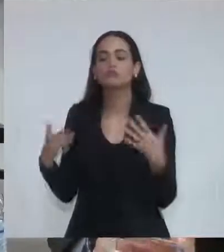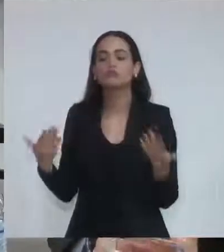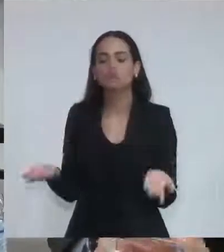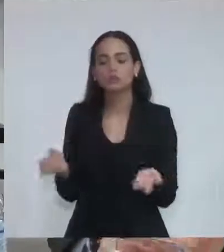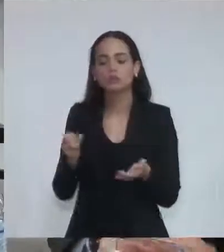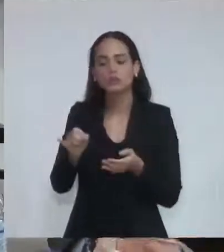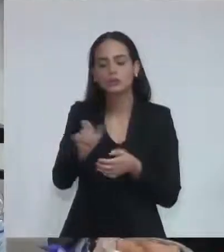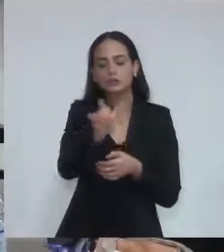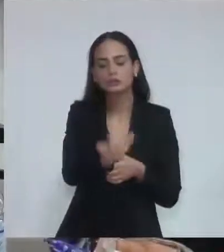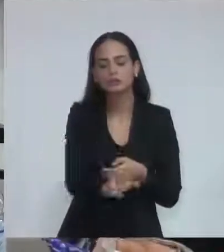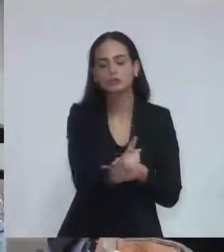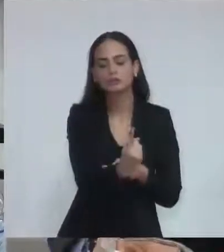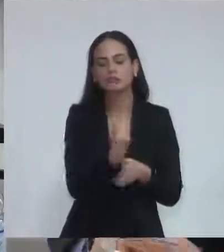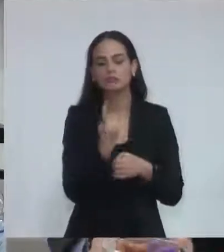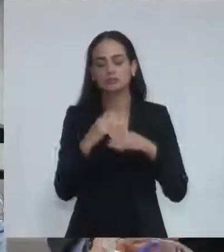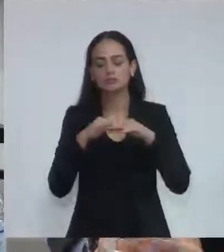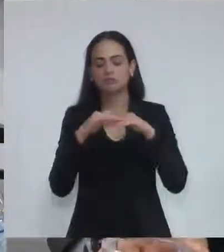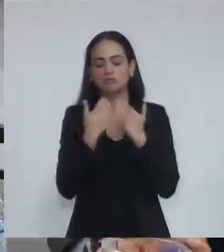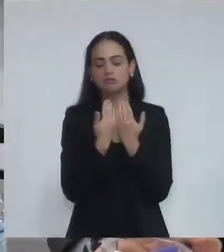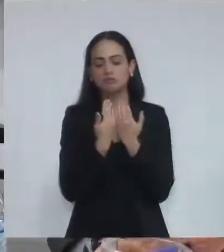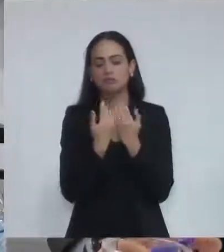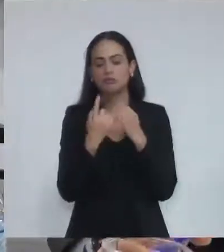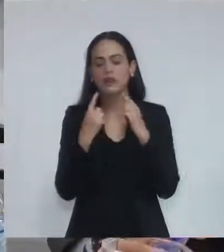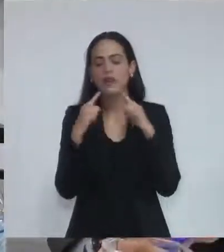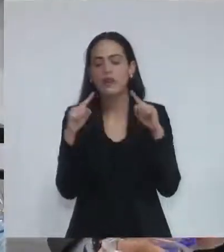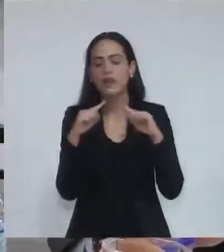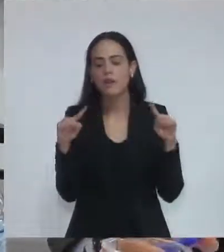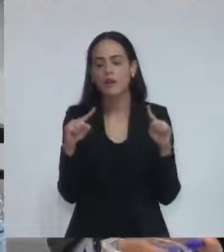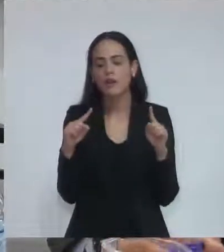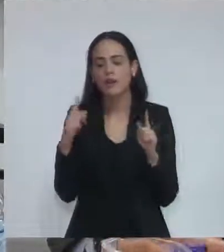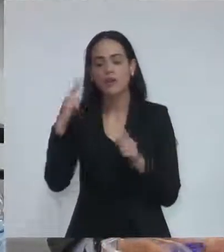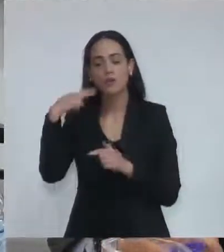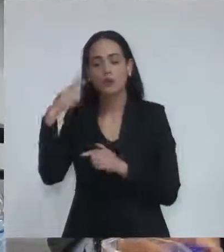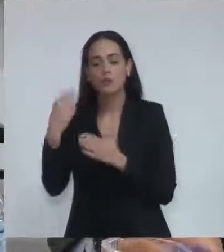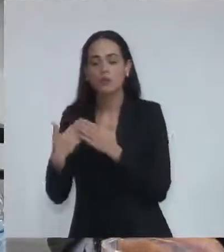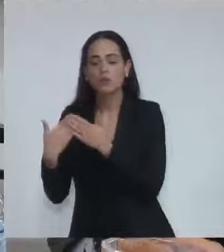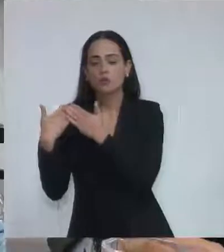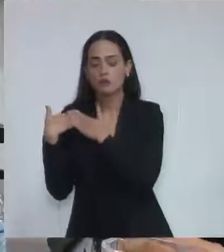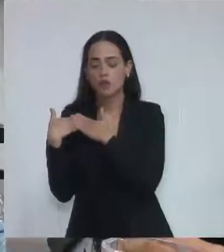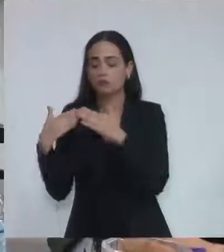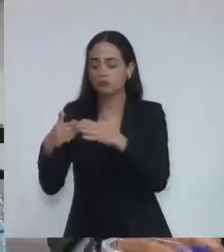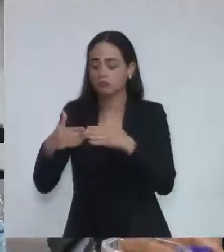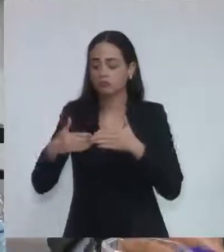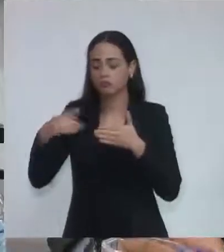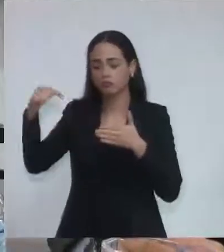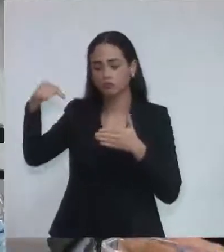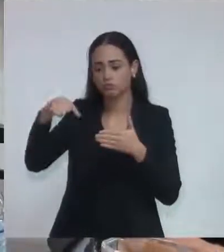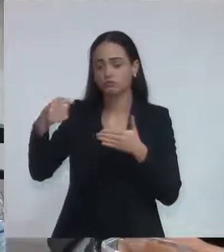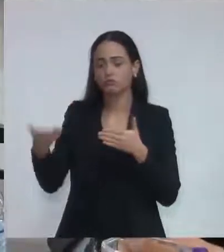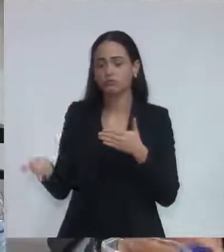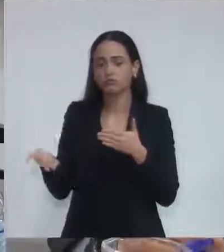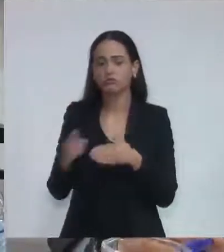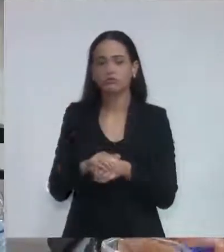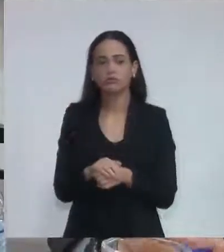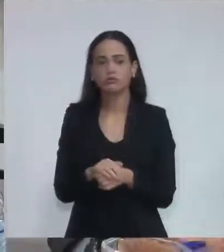de uma cobrança e de uma acusação? O requerimento é o principal instrumento do vereador. É o principal, eu vou defender